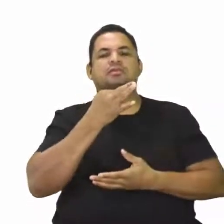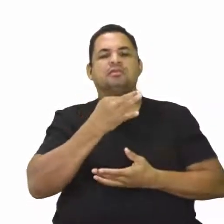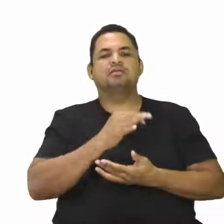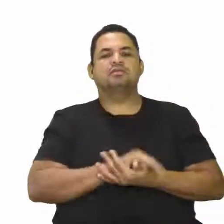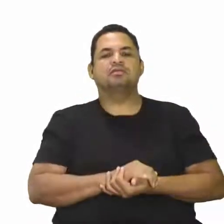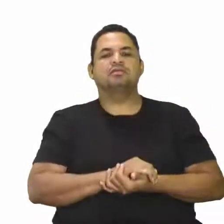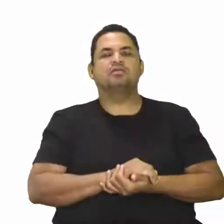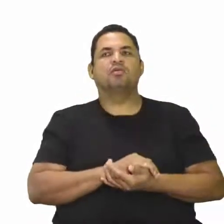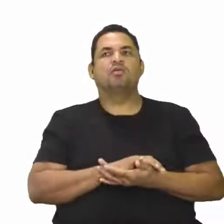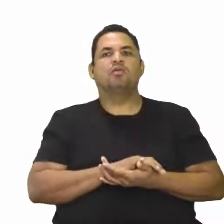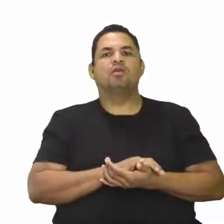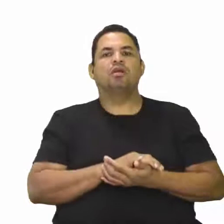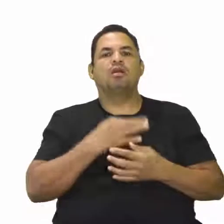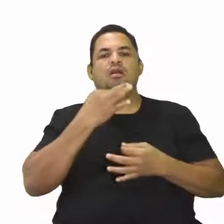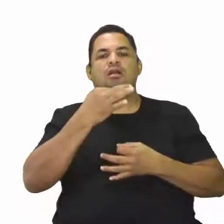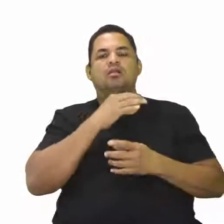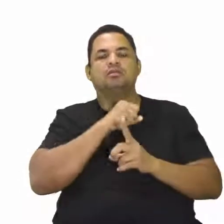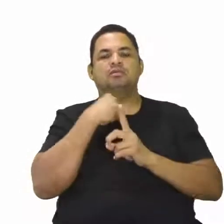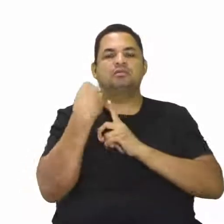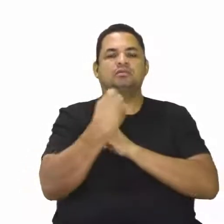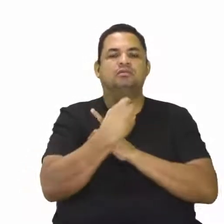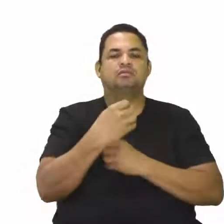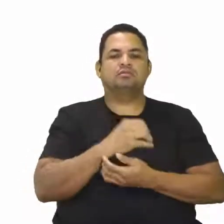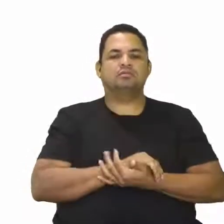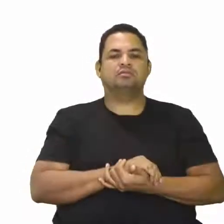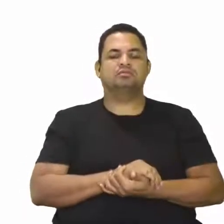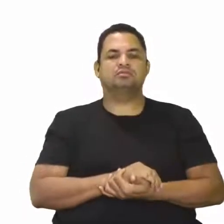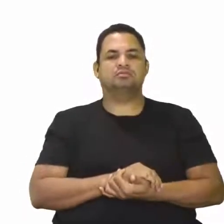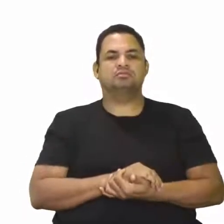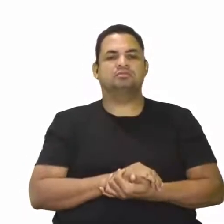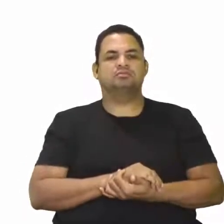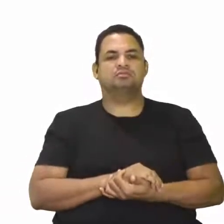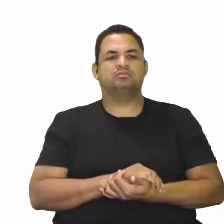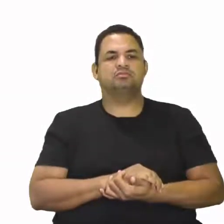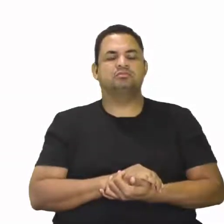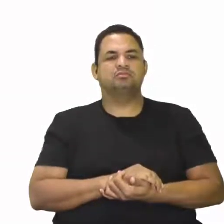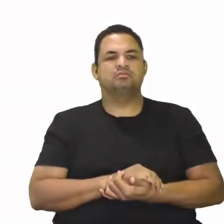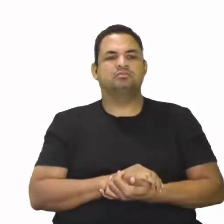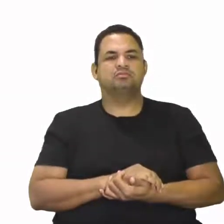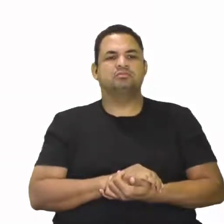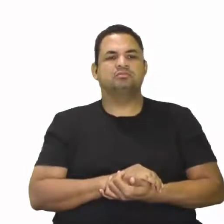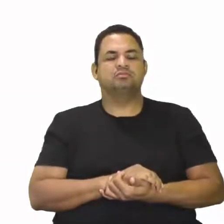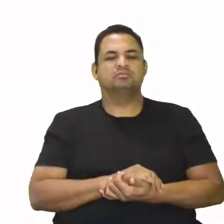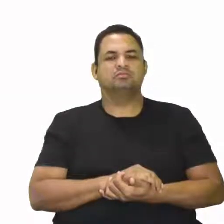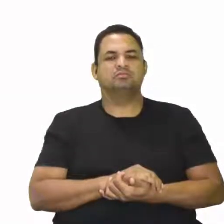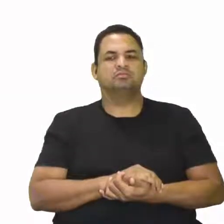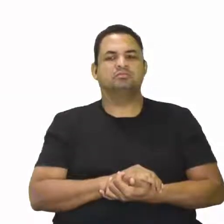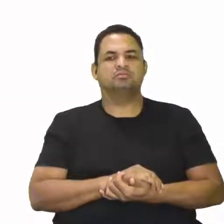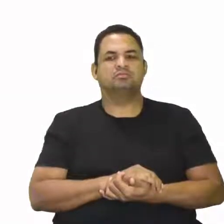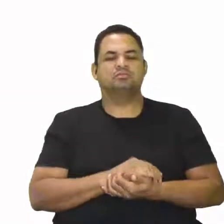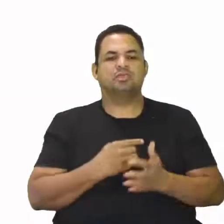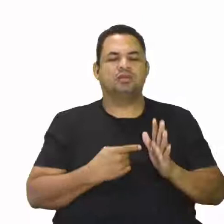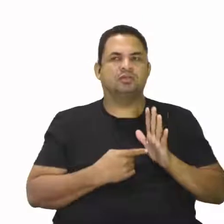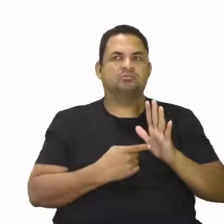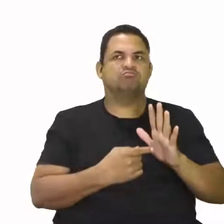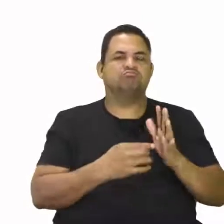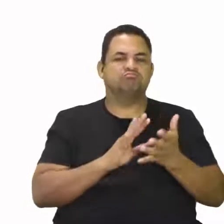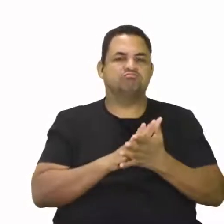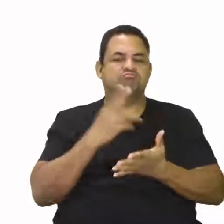crítica social aí? Qual seria? Vamos ver? Porque Vamos geralmente traz ali uma